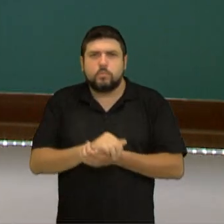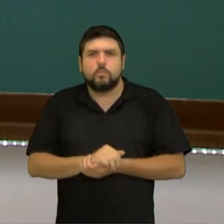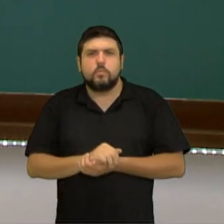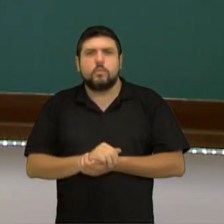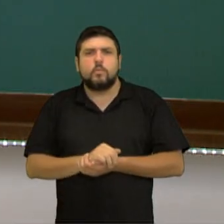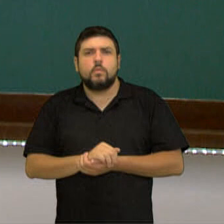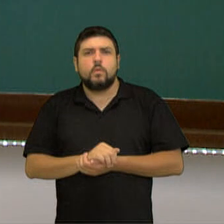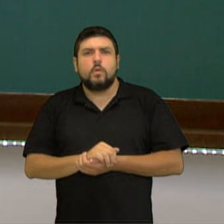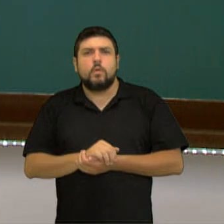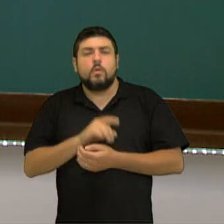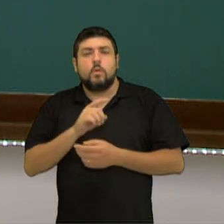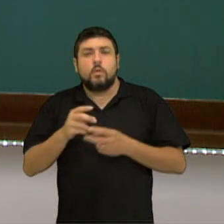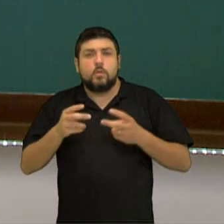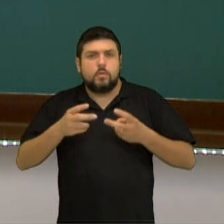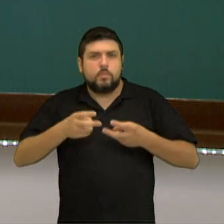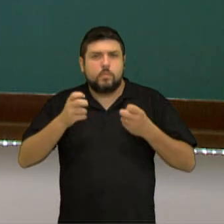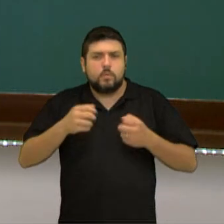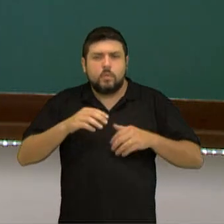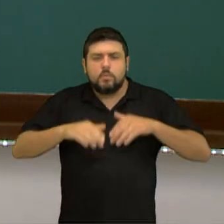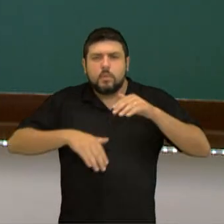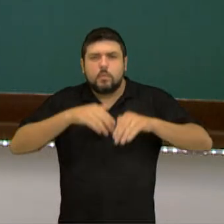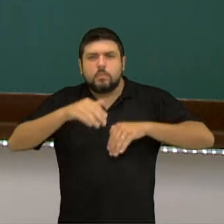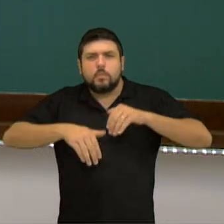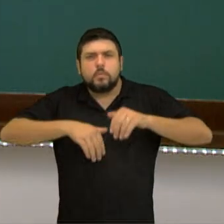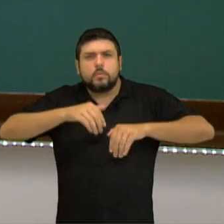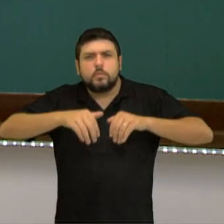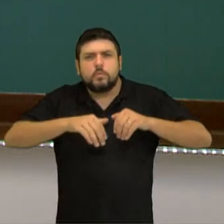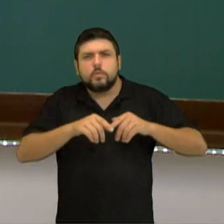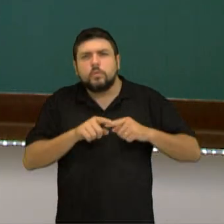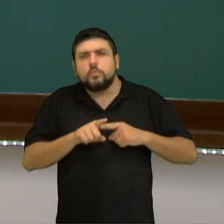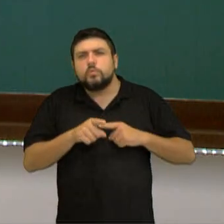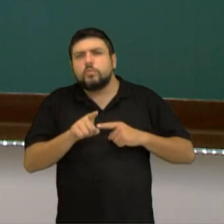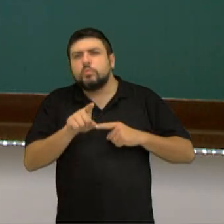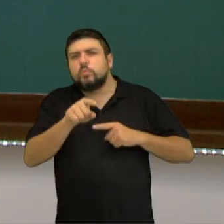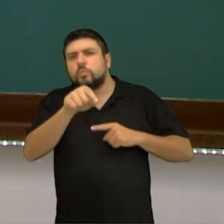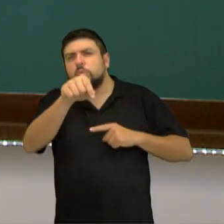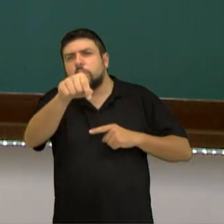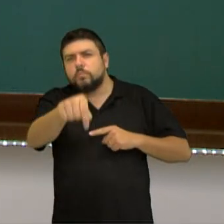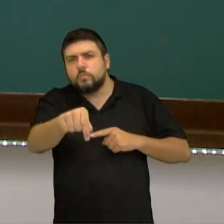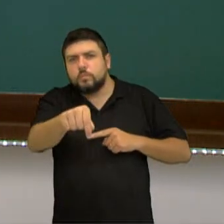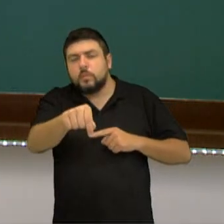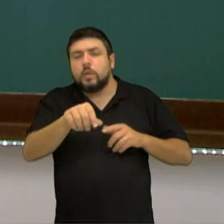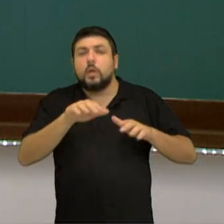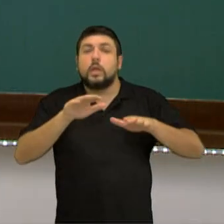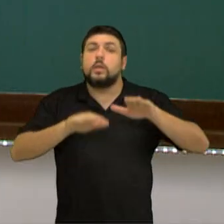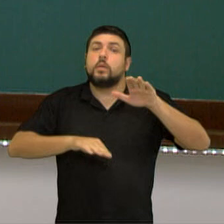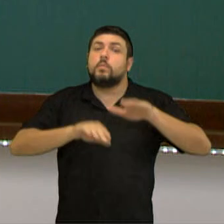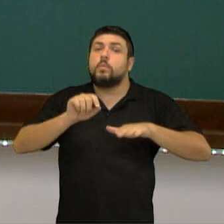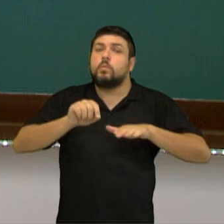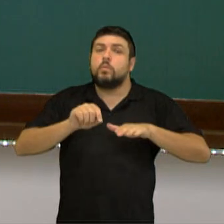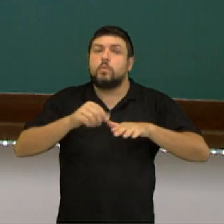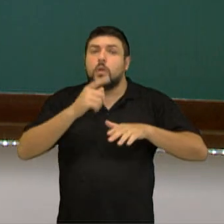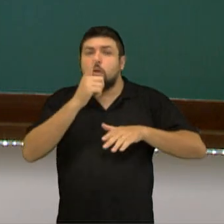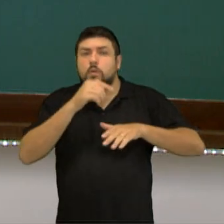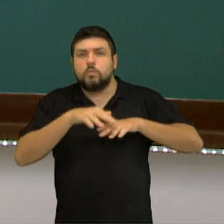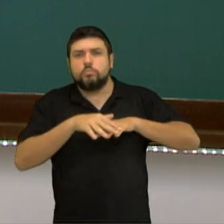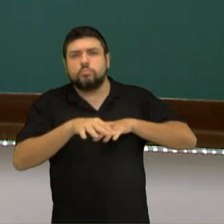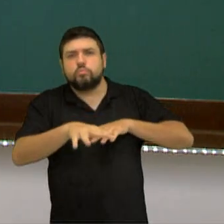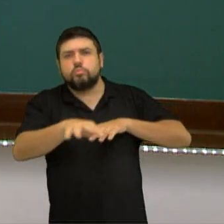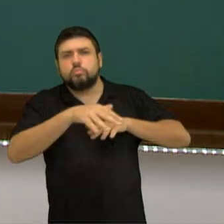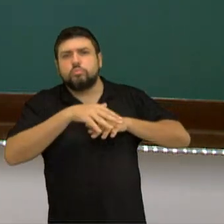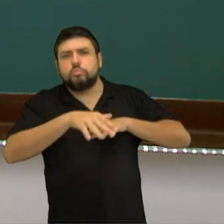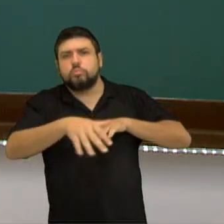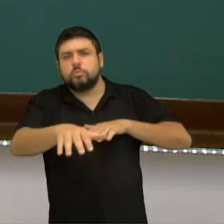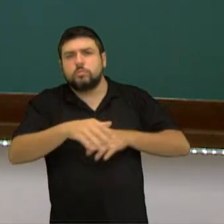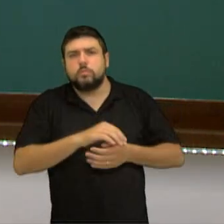o ponto que você irá parar, certo, depende da correnteza do rio. Ou seja, se você